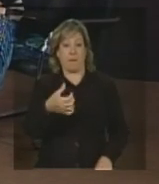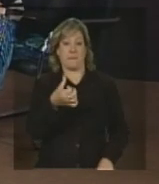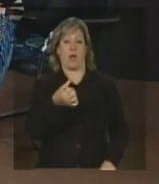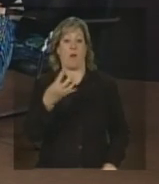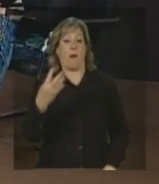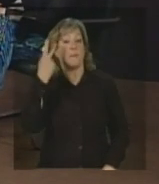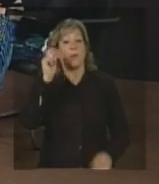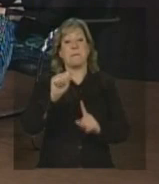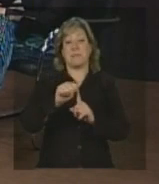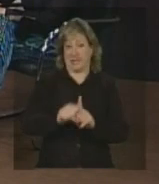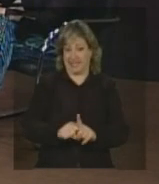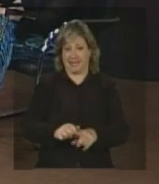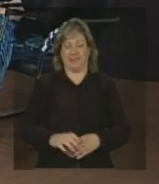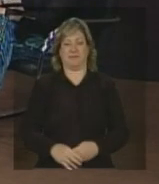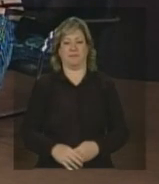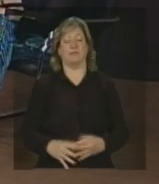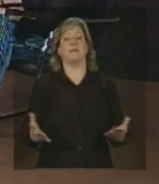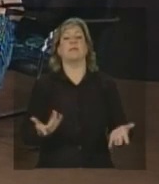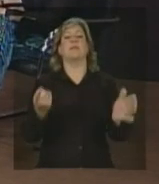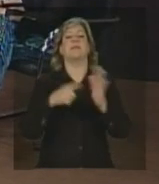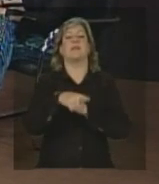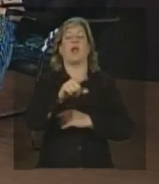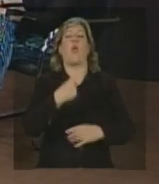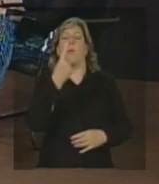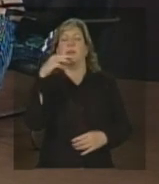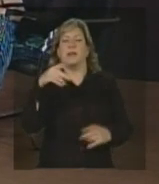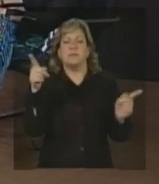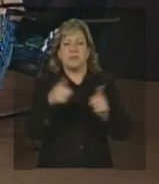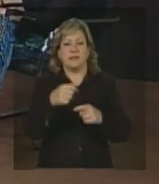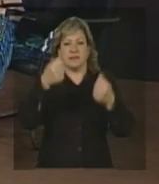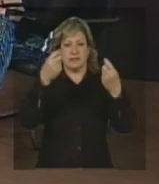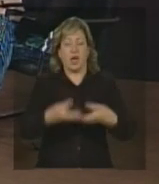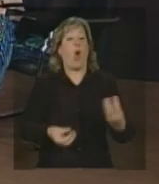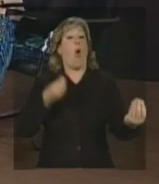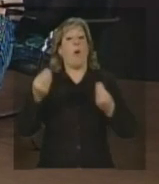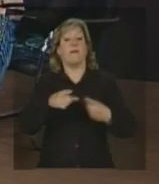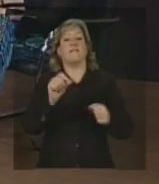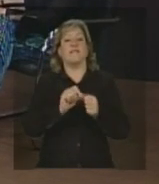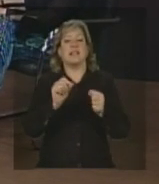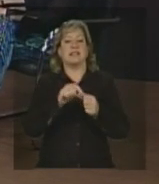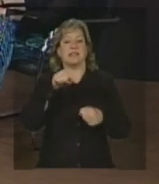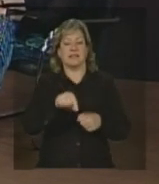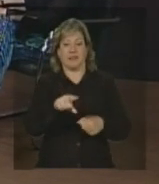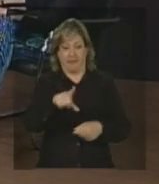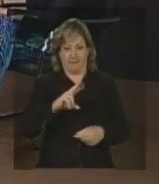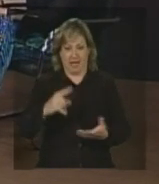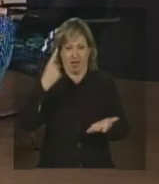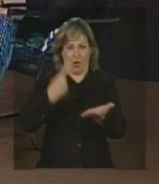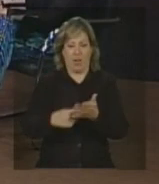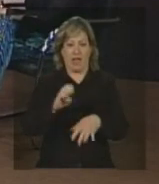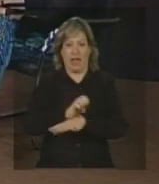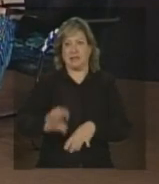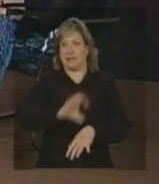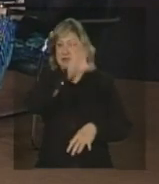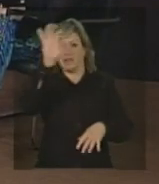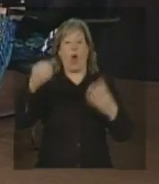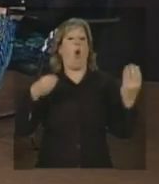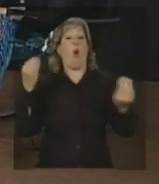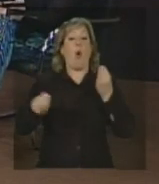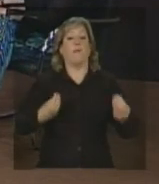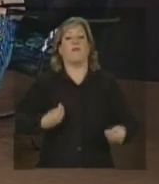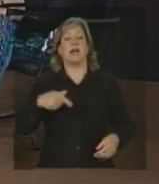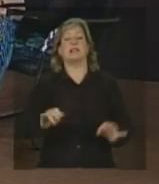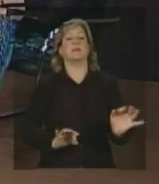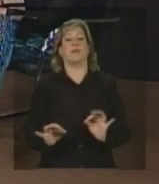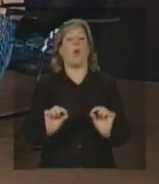0,64 ao mês. Secretário, em um minuto, como é que vai ser esse funcionamento? O senhor falou de pactuação com o governo dos estados. Como é que vai funcionar esse